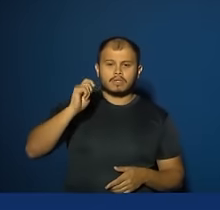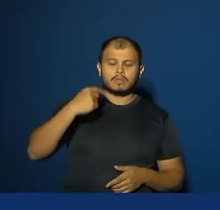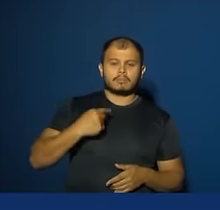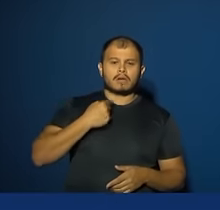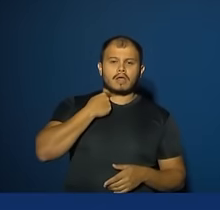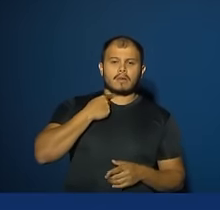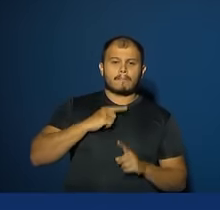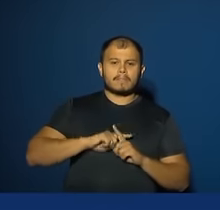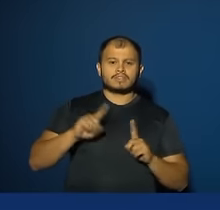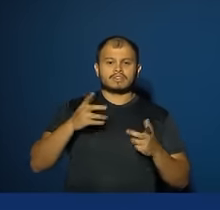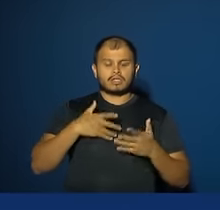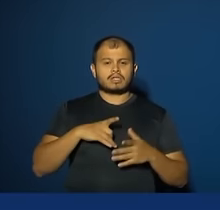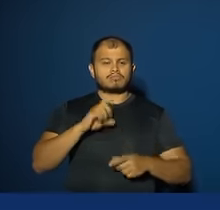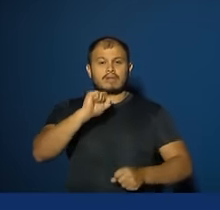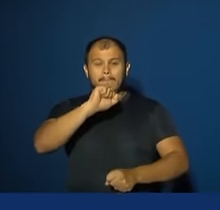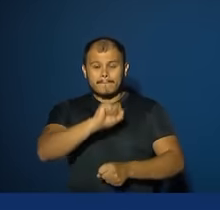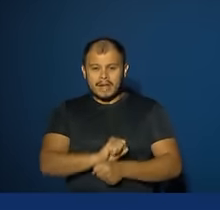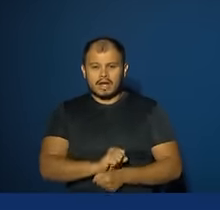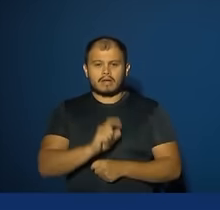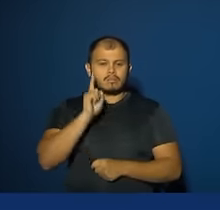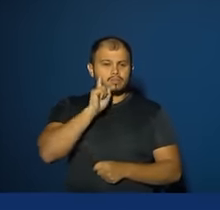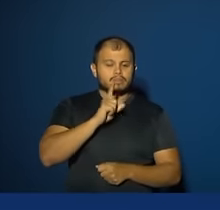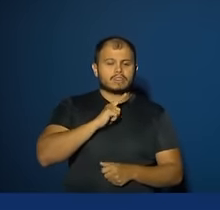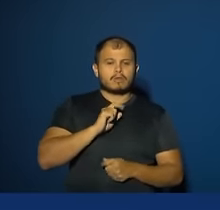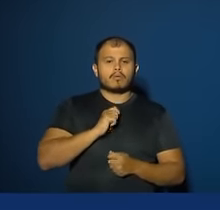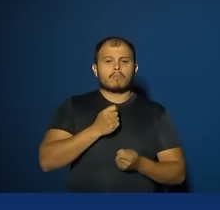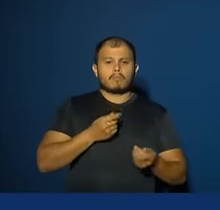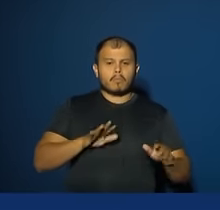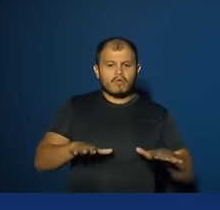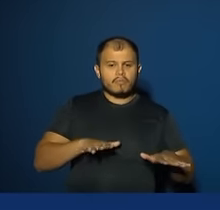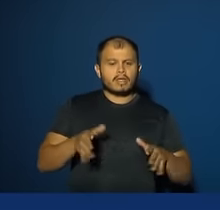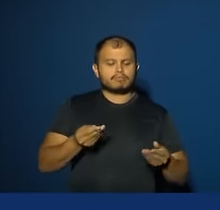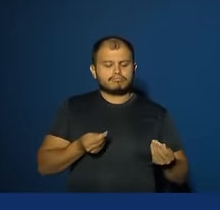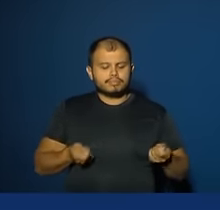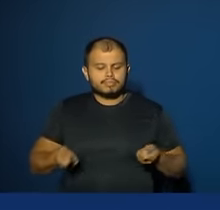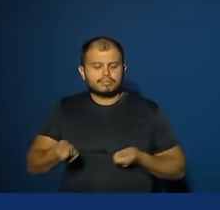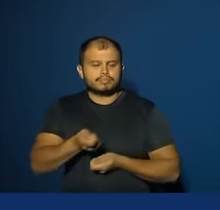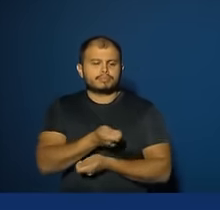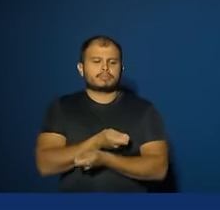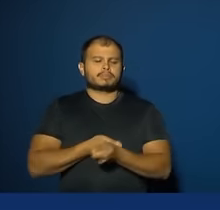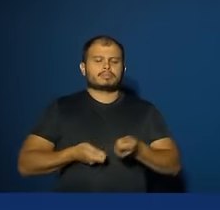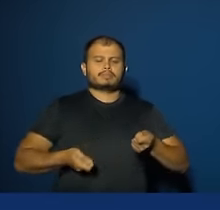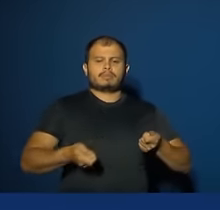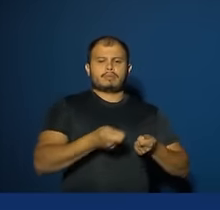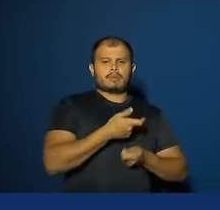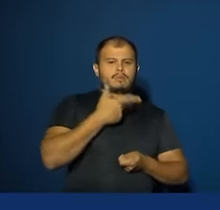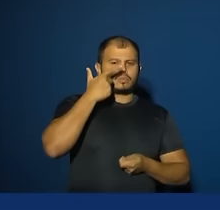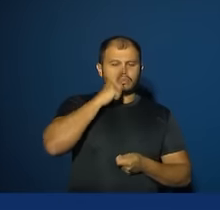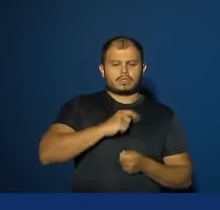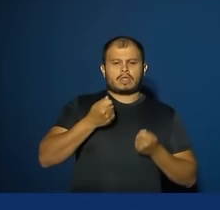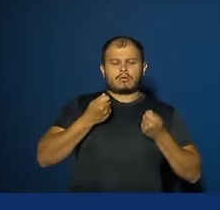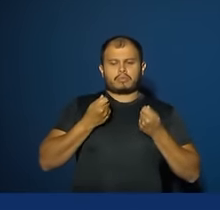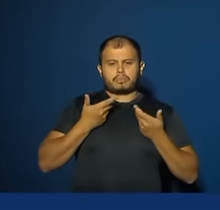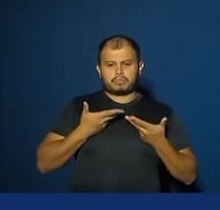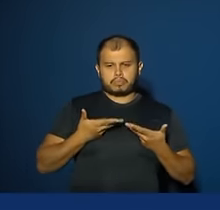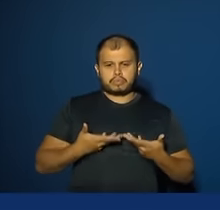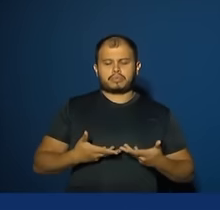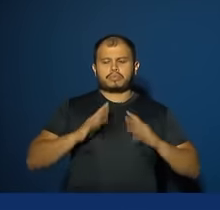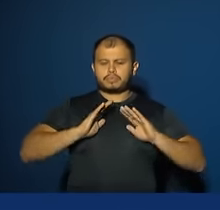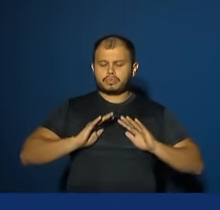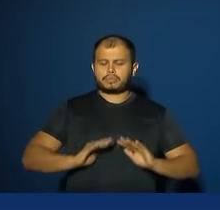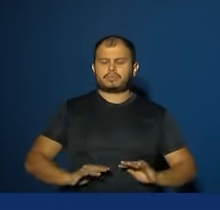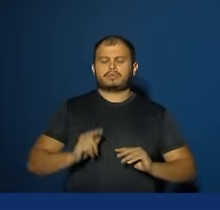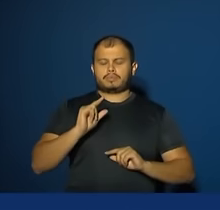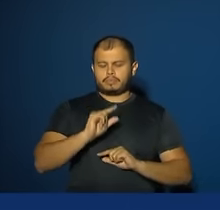recessão fortíssima nos Estados Unidos e haja um movimento coordenado que permita o afrouxamento monetário. Essas condições ainda parece que estão